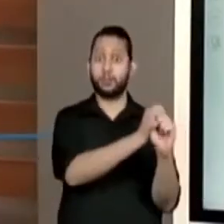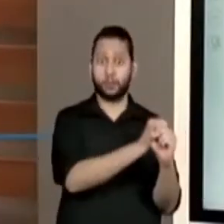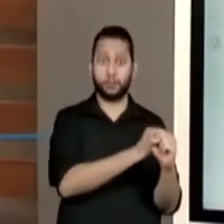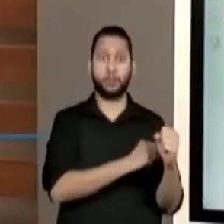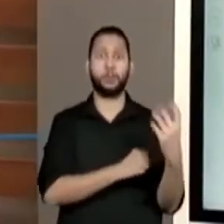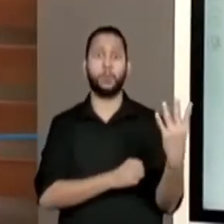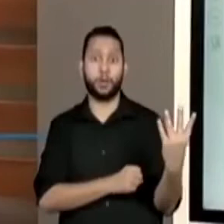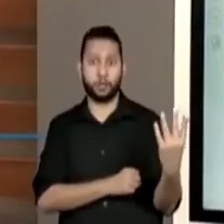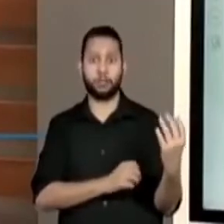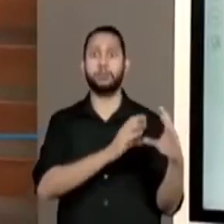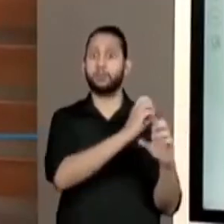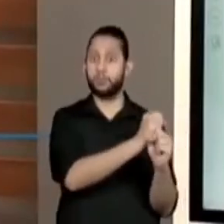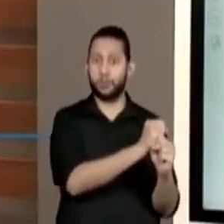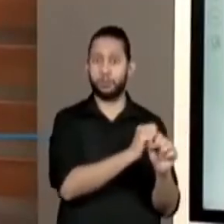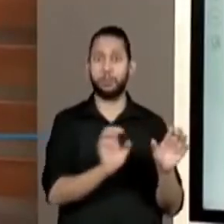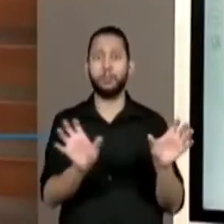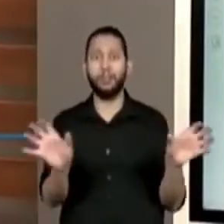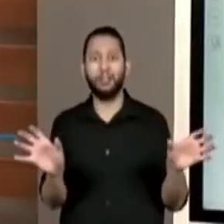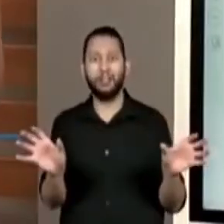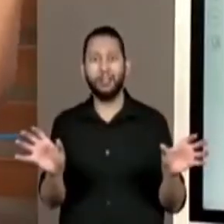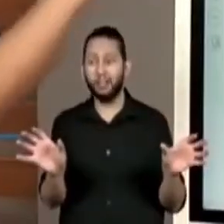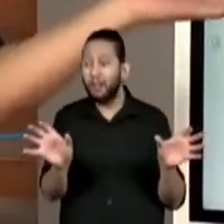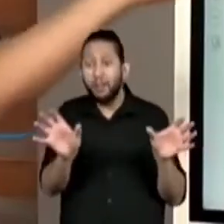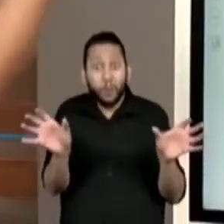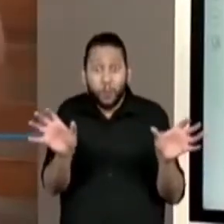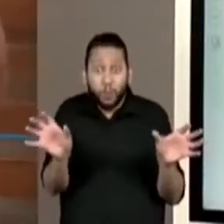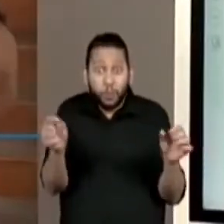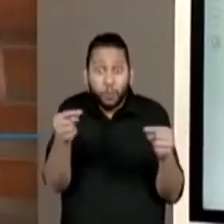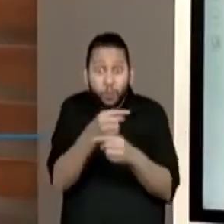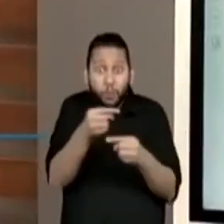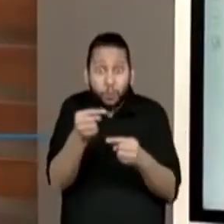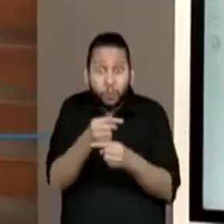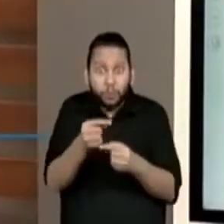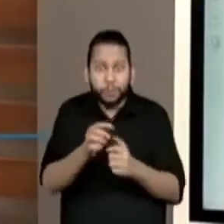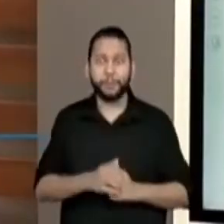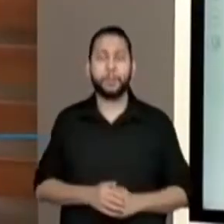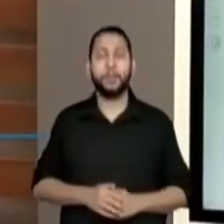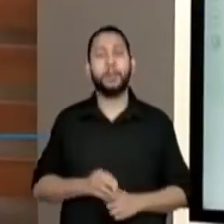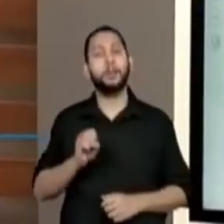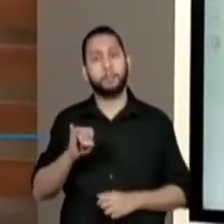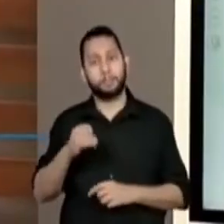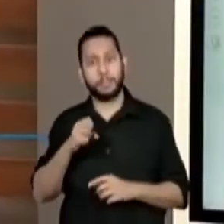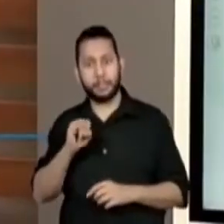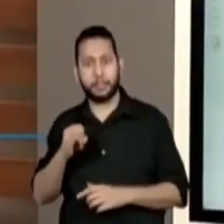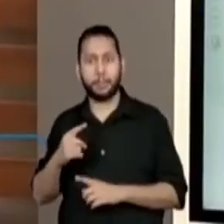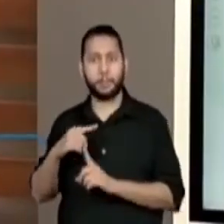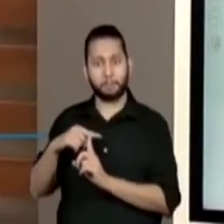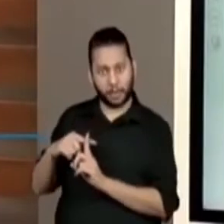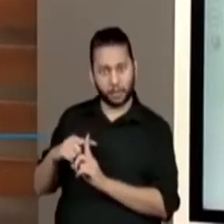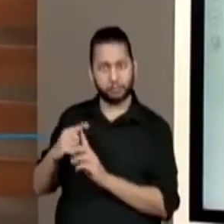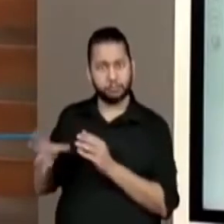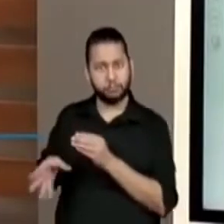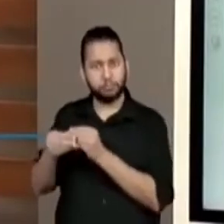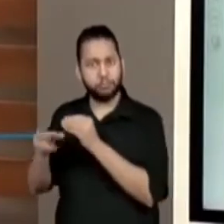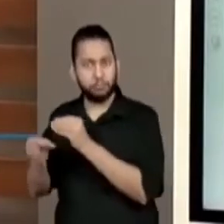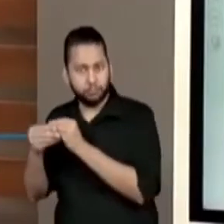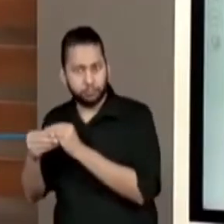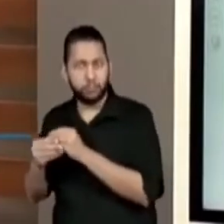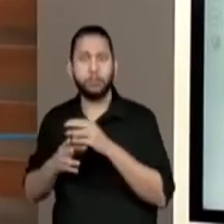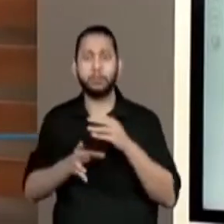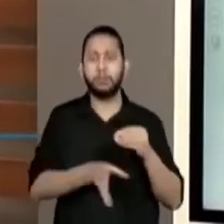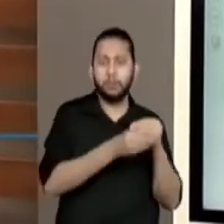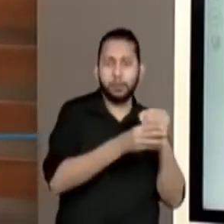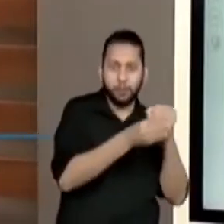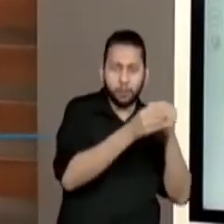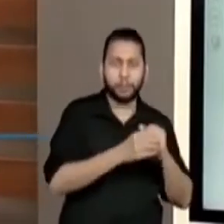divisão é até mais simples tá Por que que eu tô fazendo esse paralelo com a divisão porque nós tamos seguindo uma sequência didática tá então na